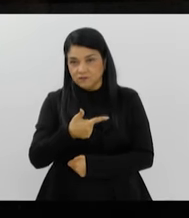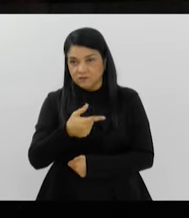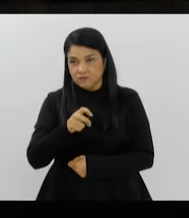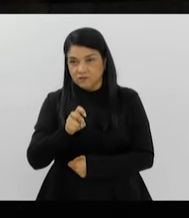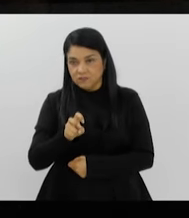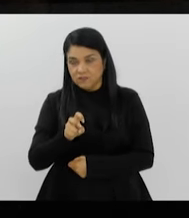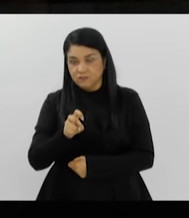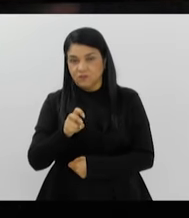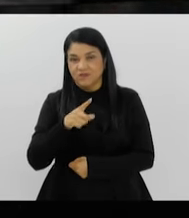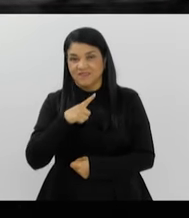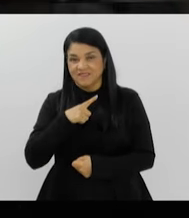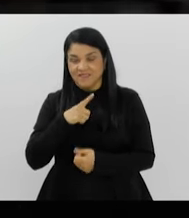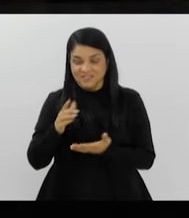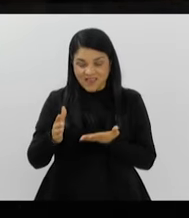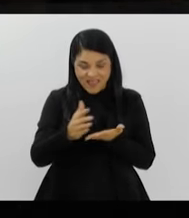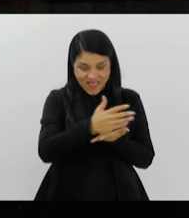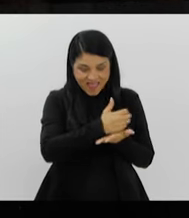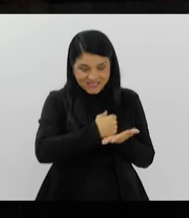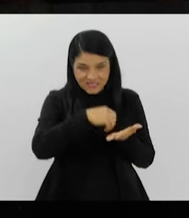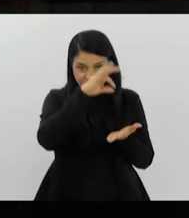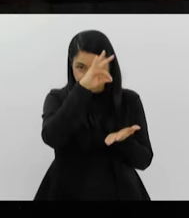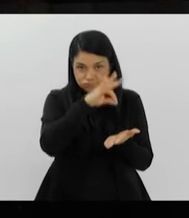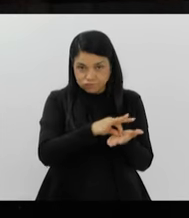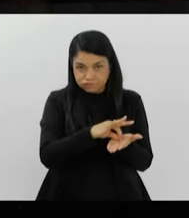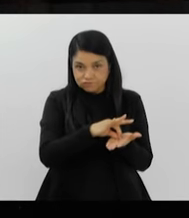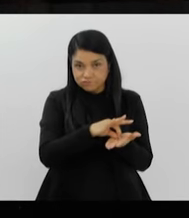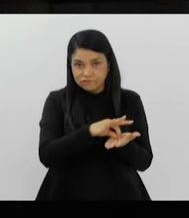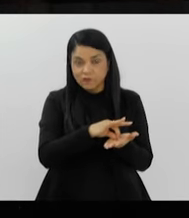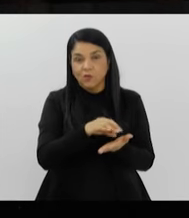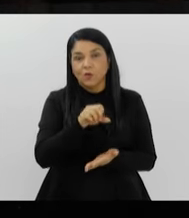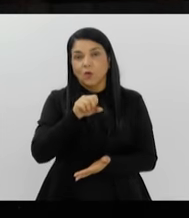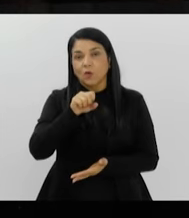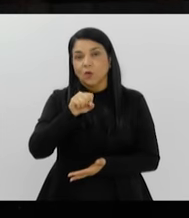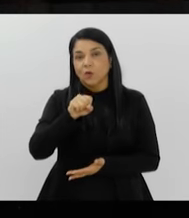ele tem de receita líquida